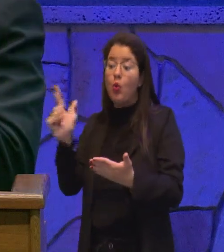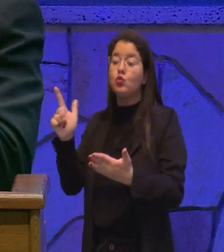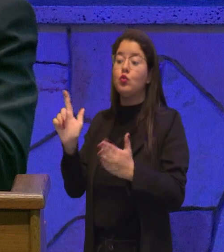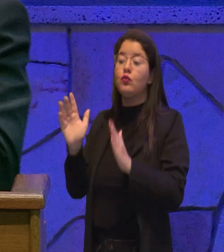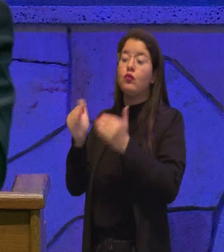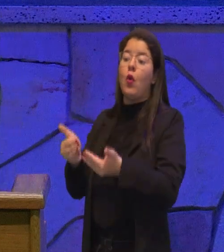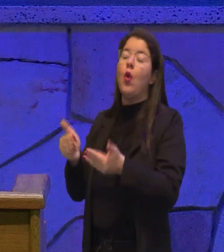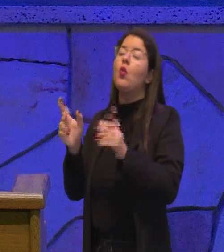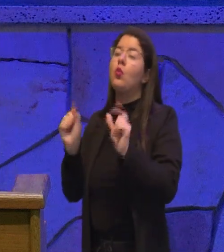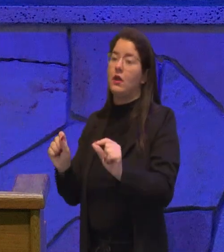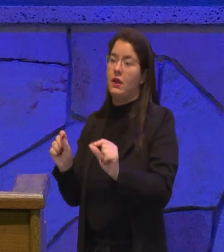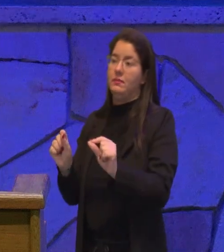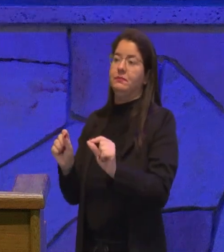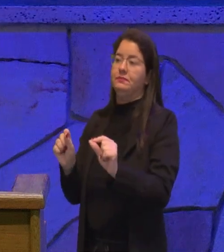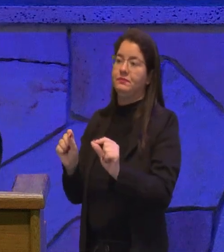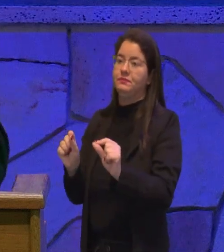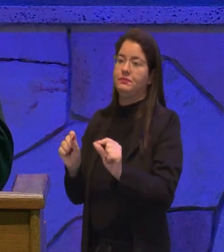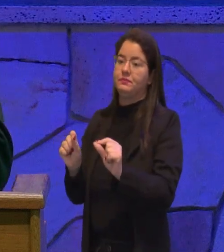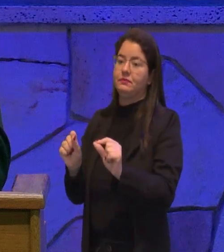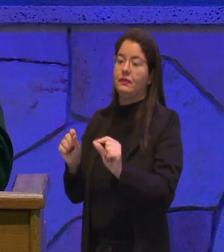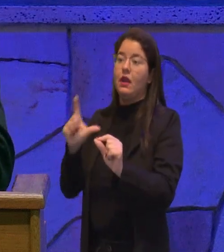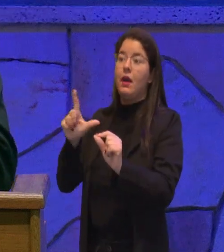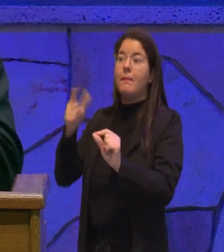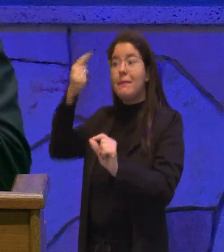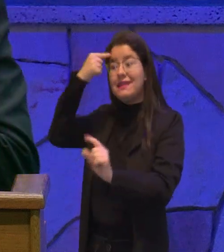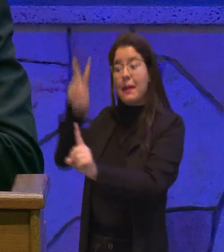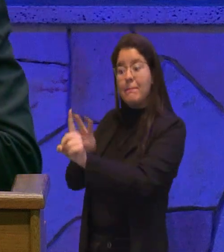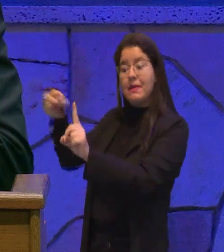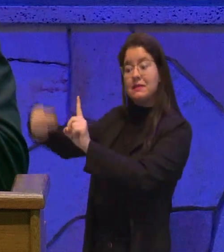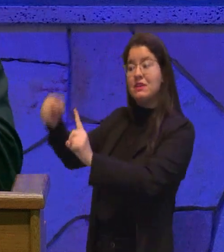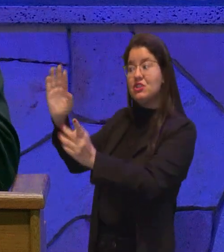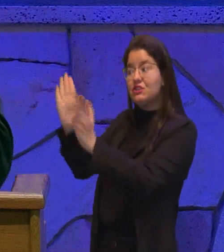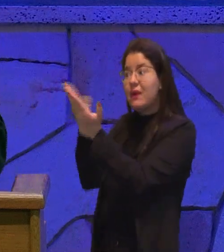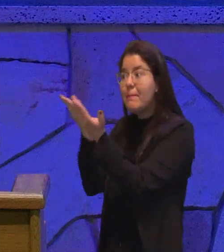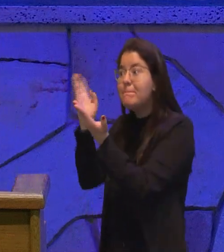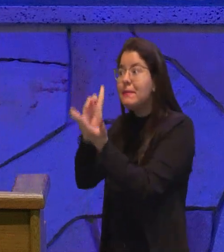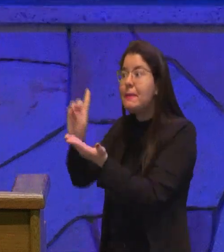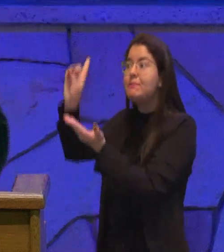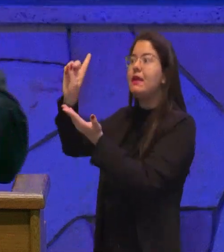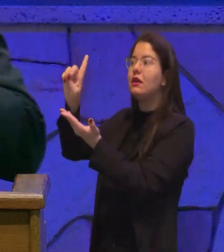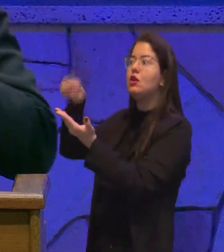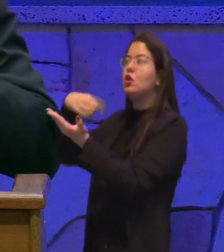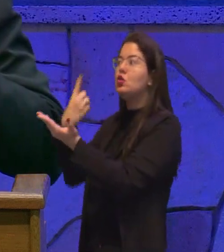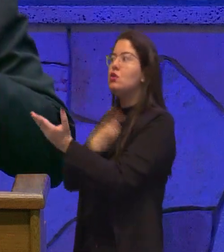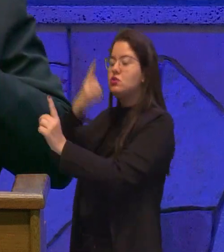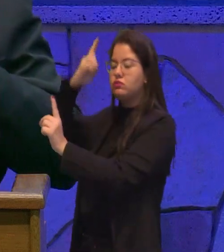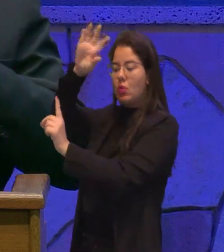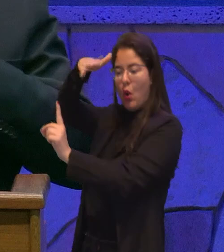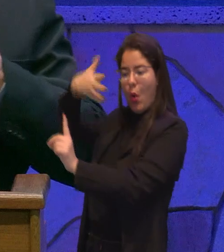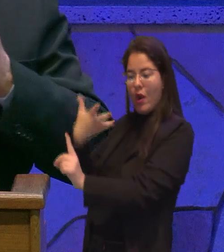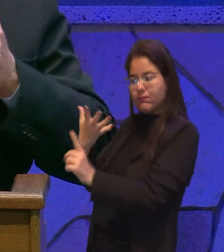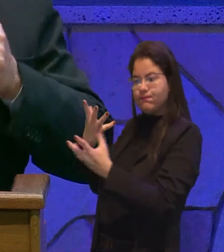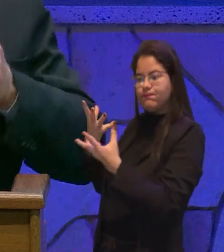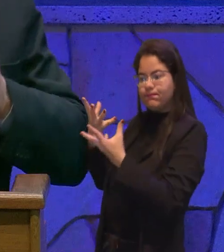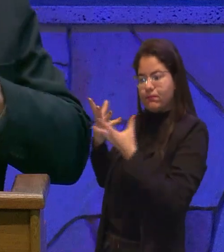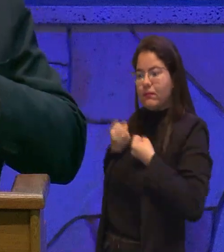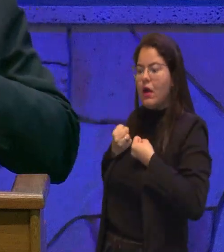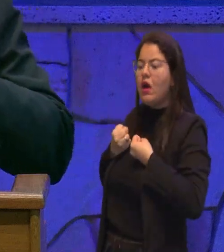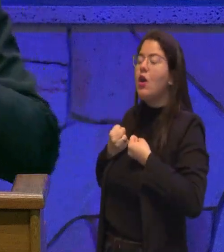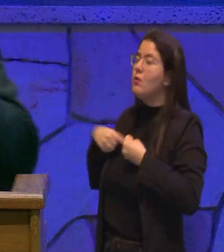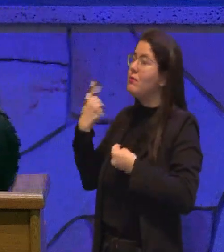irmão justamente nesta perspectiva bíblica de que nós somos honrados e devemos